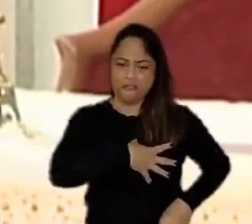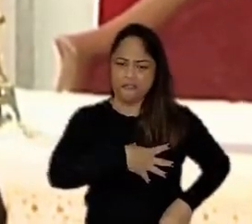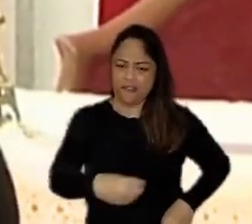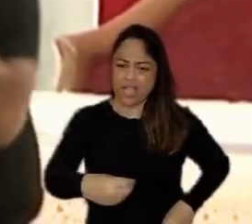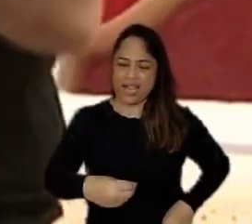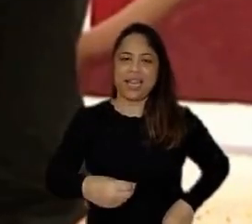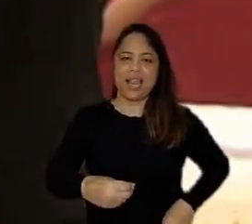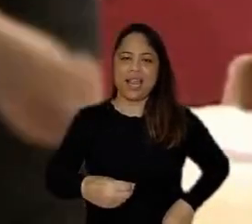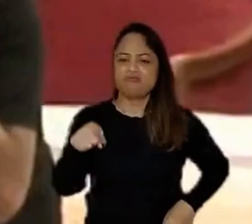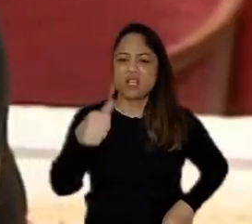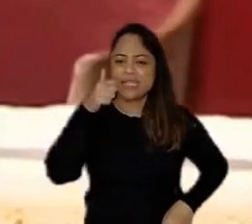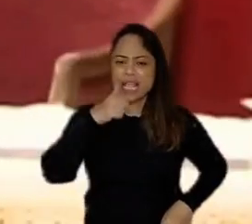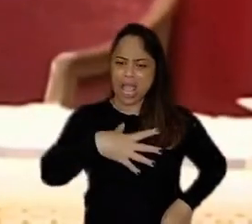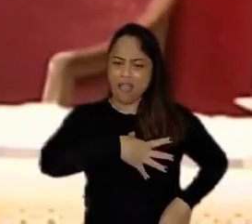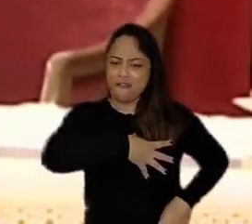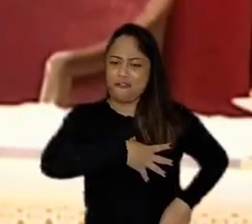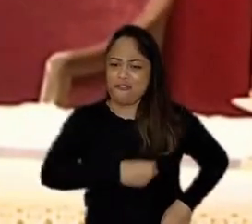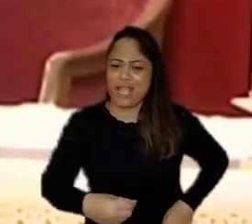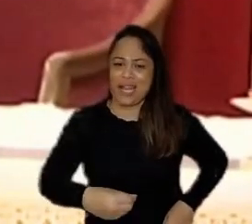filha,